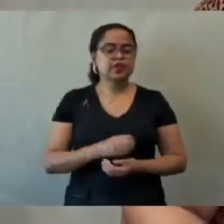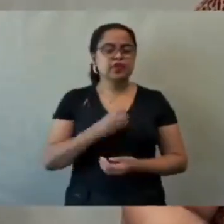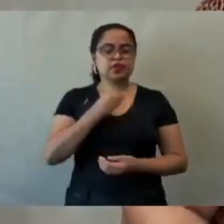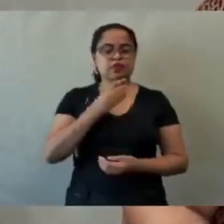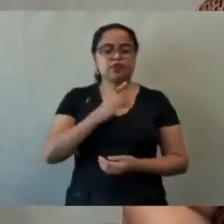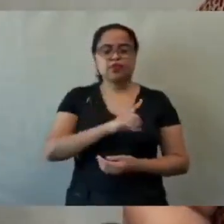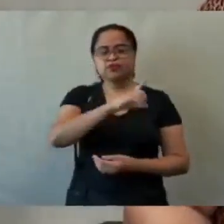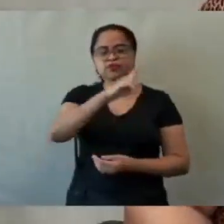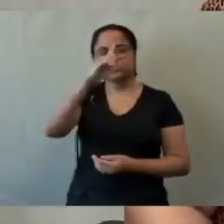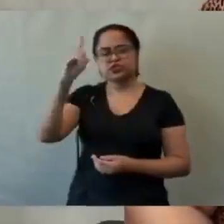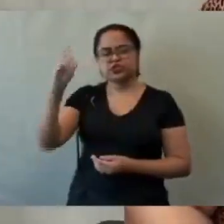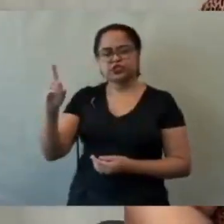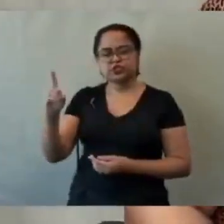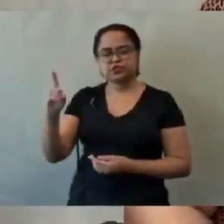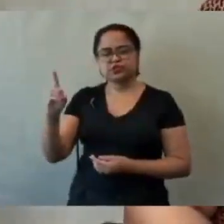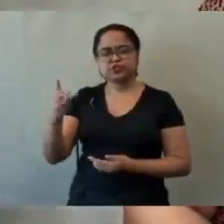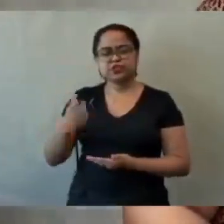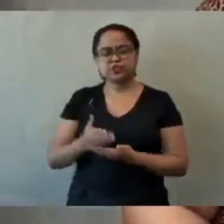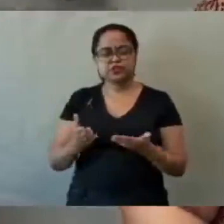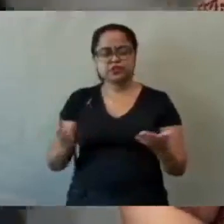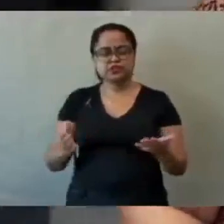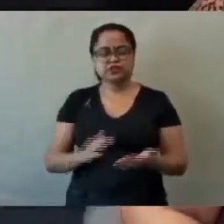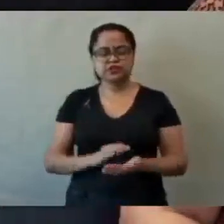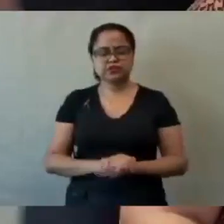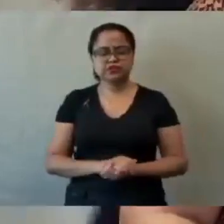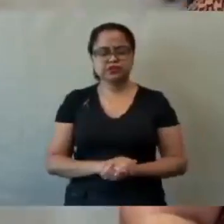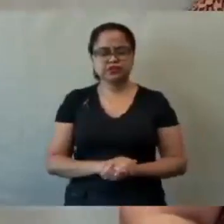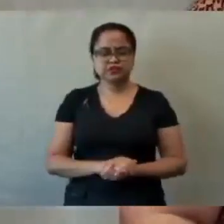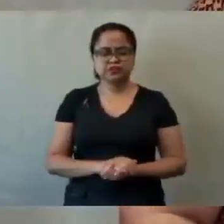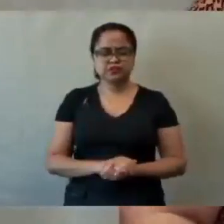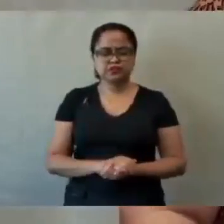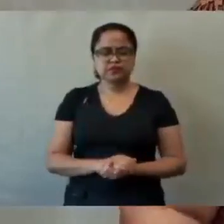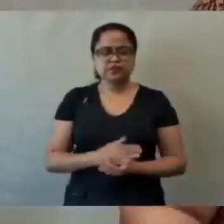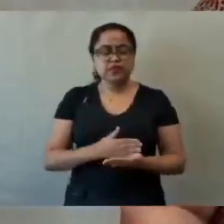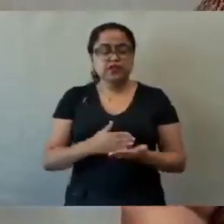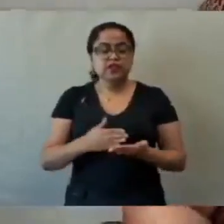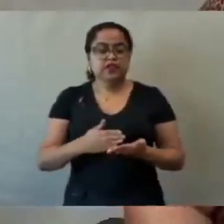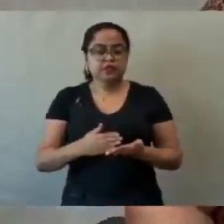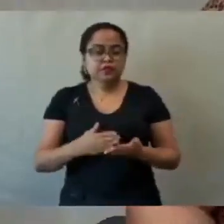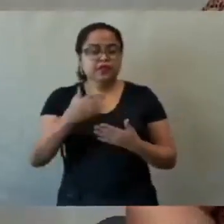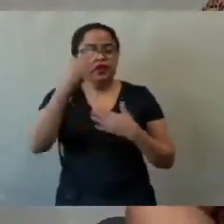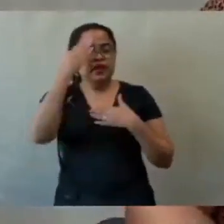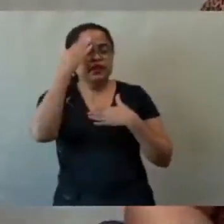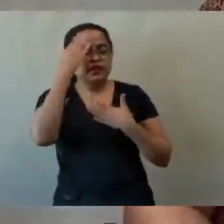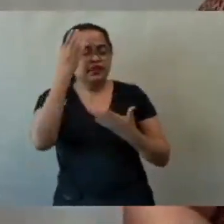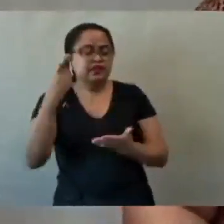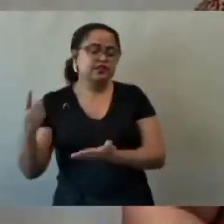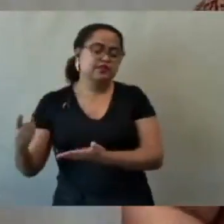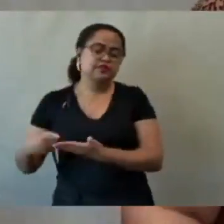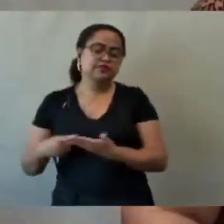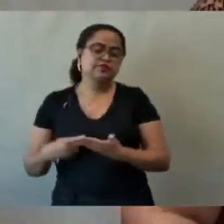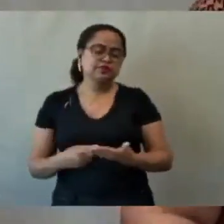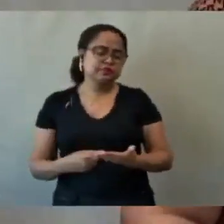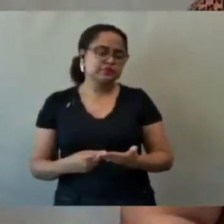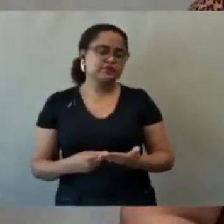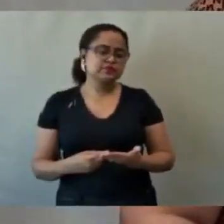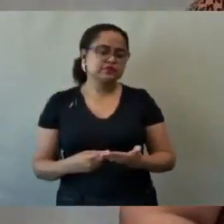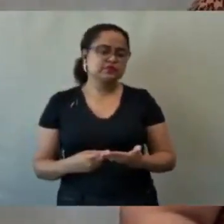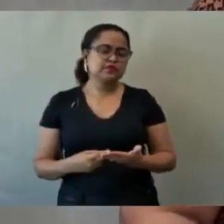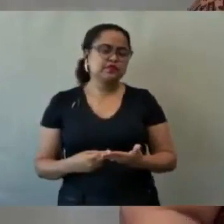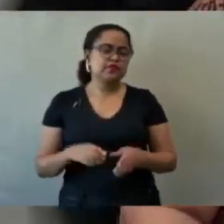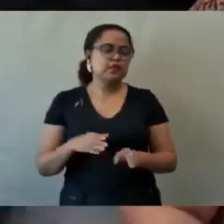Bom dia a todas e todos. Inicialmente, gostaria de agradecer o convite para o Conselho estar aqui,